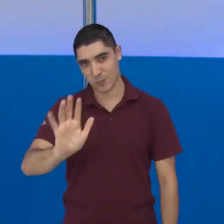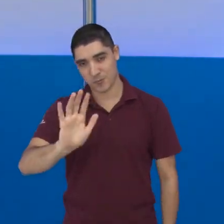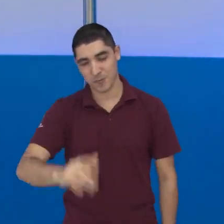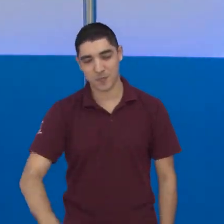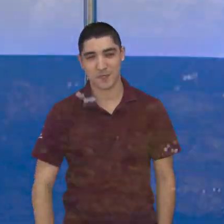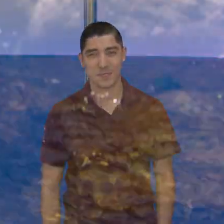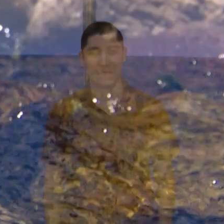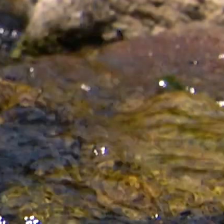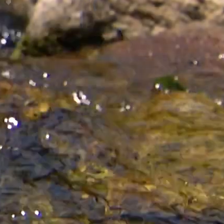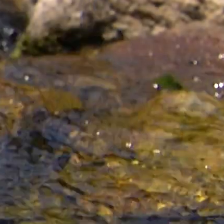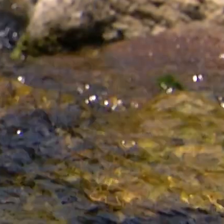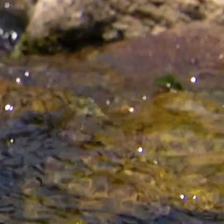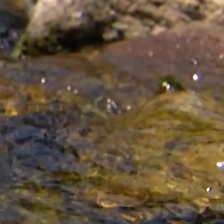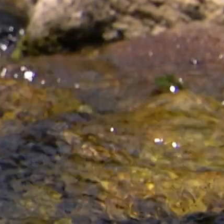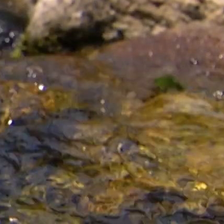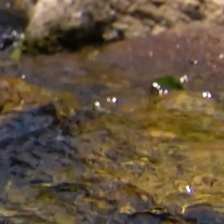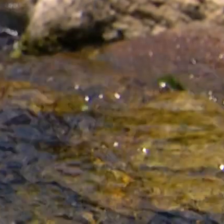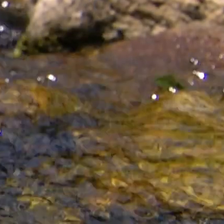a se encontrar